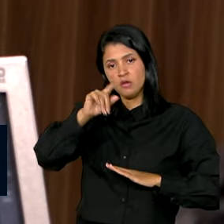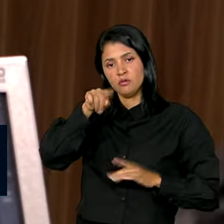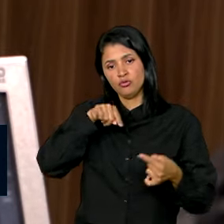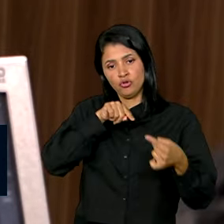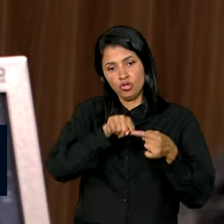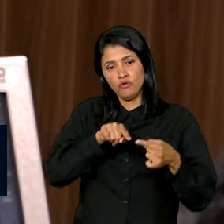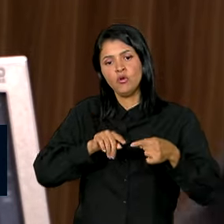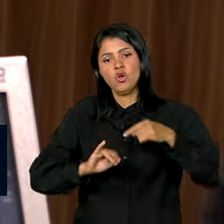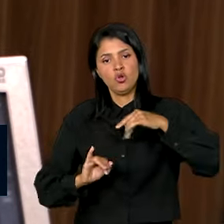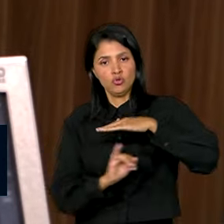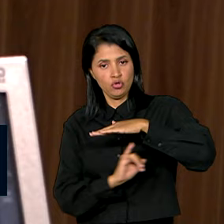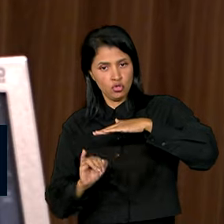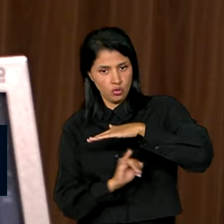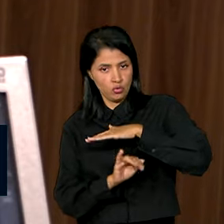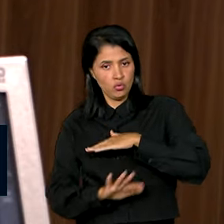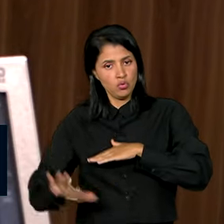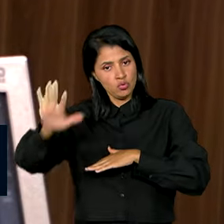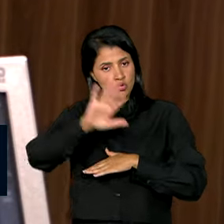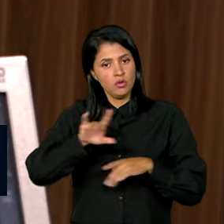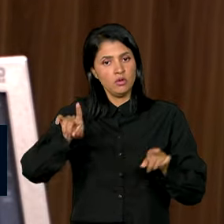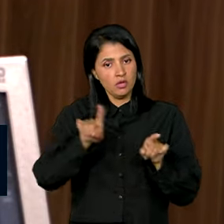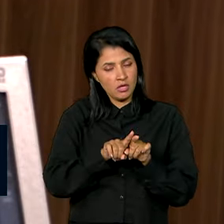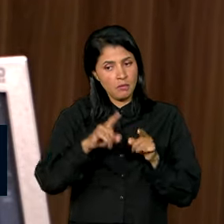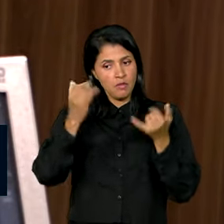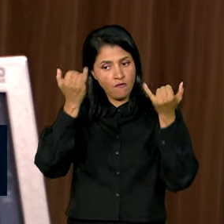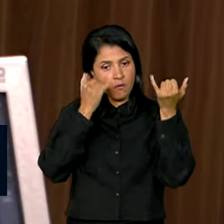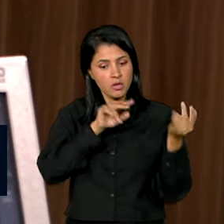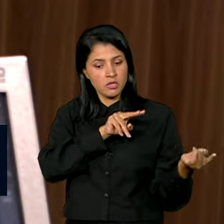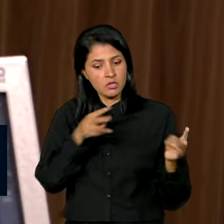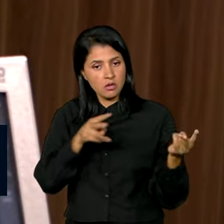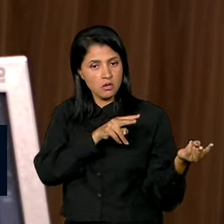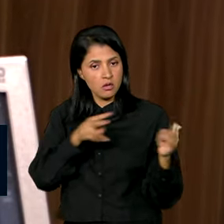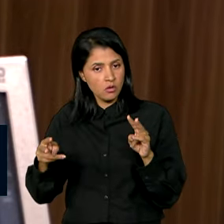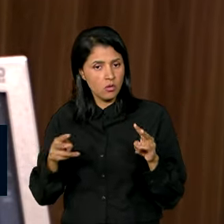nacionais, e garante transferência de conhecimento e inovação.